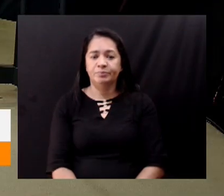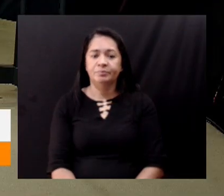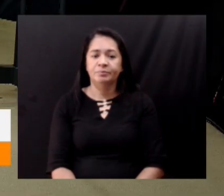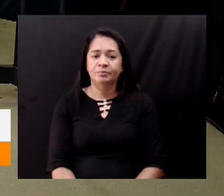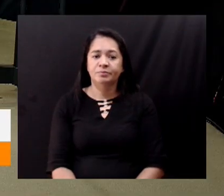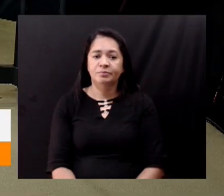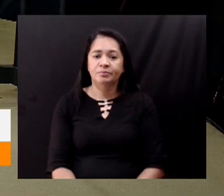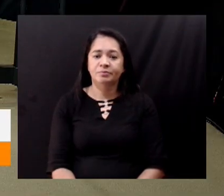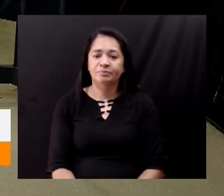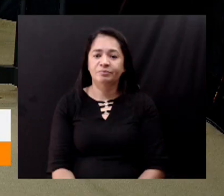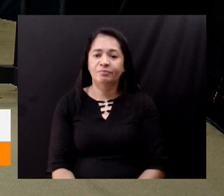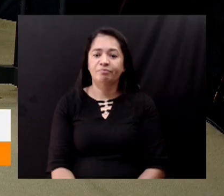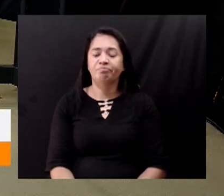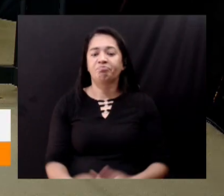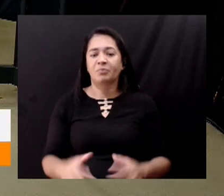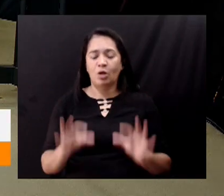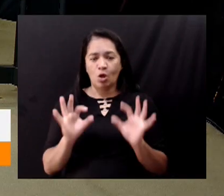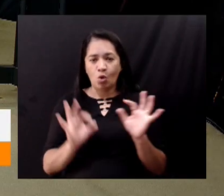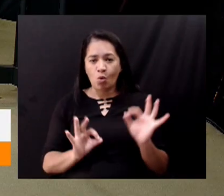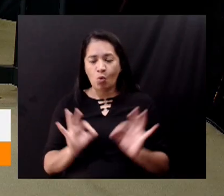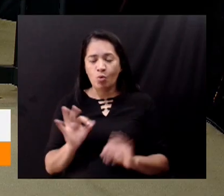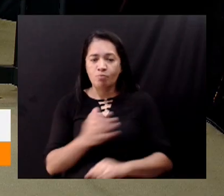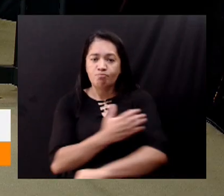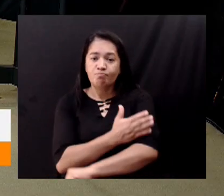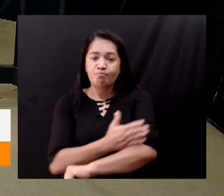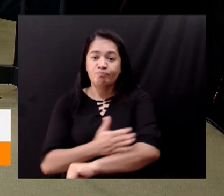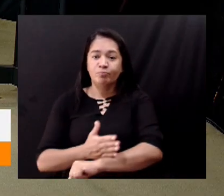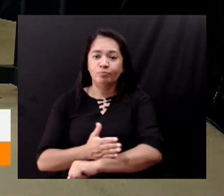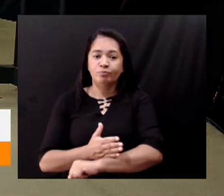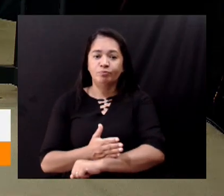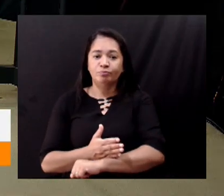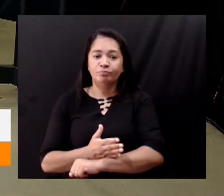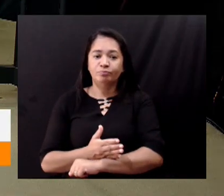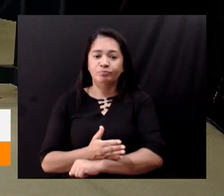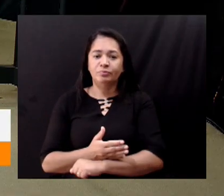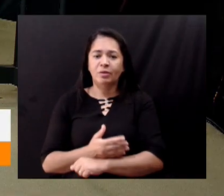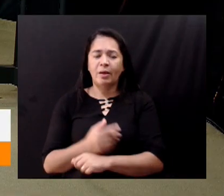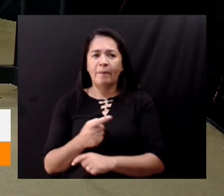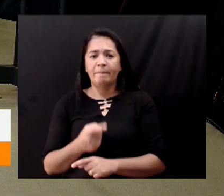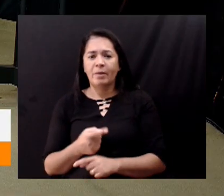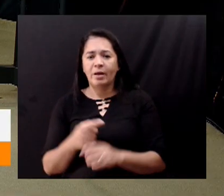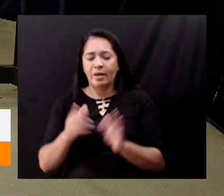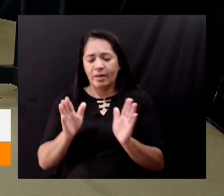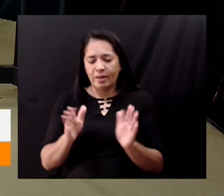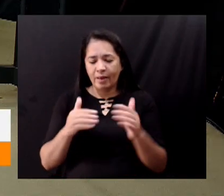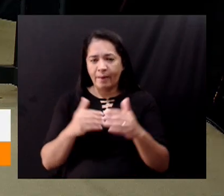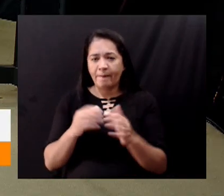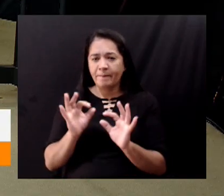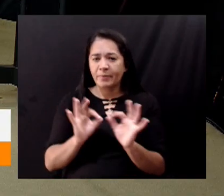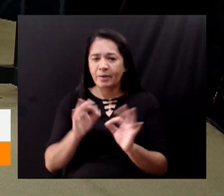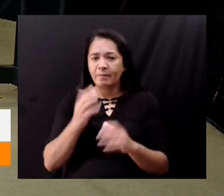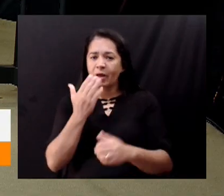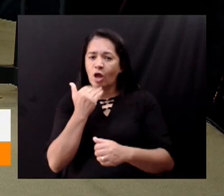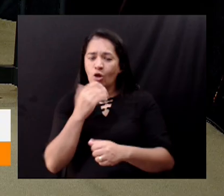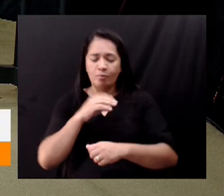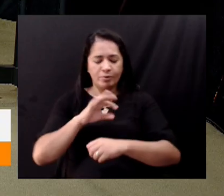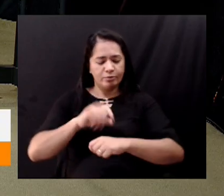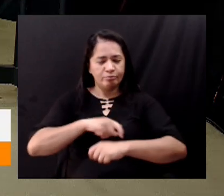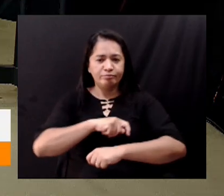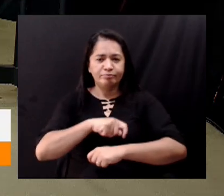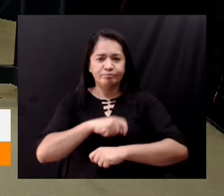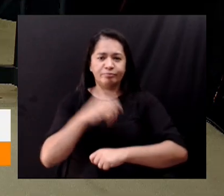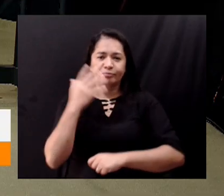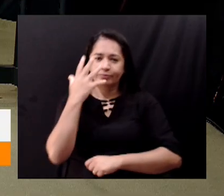organização, disciplina, né, parar, fazer sua marmitinha, comer direitinho, bonitinho, eu vou te falar,